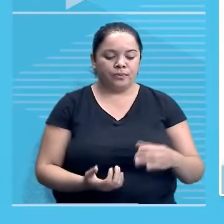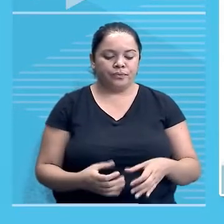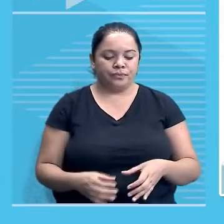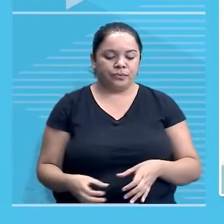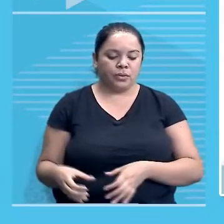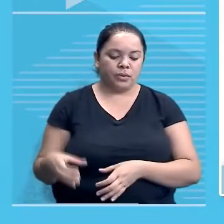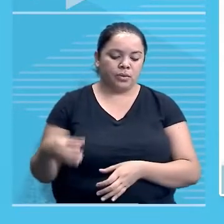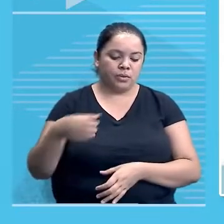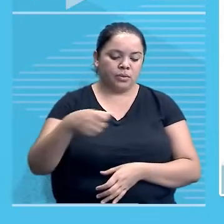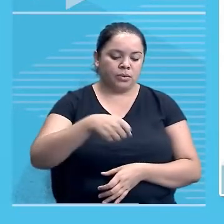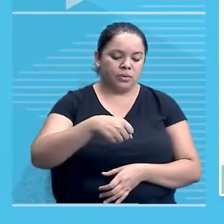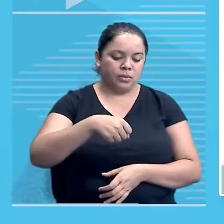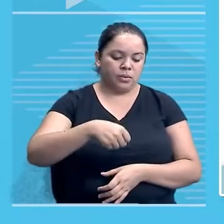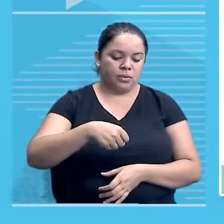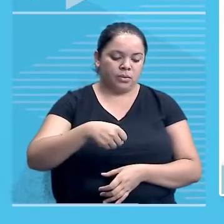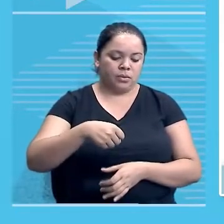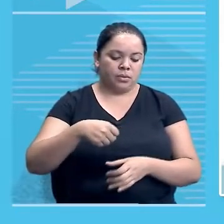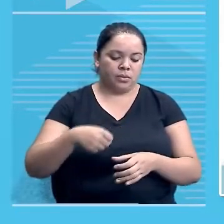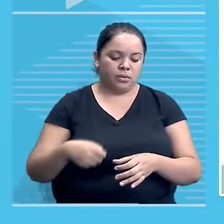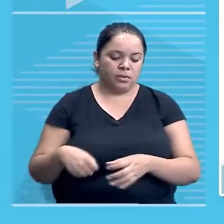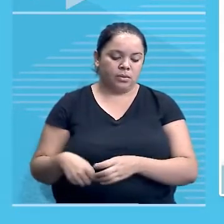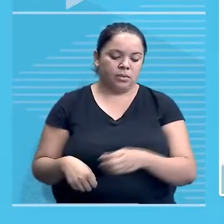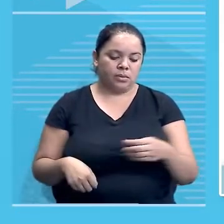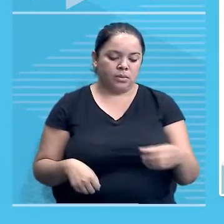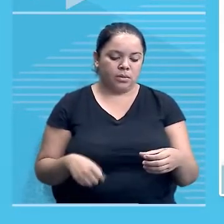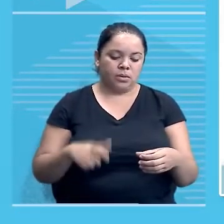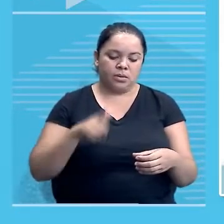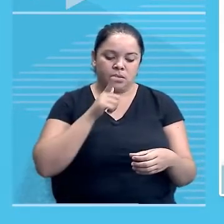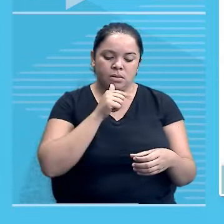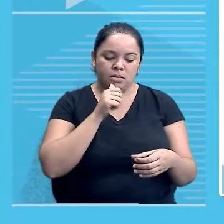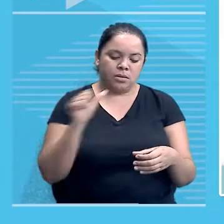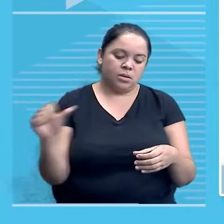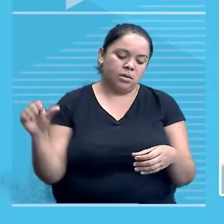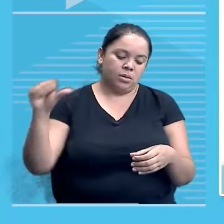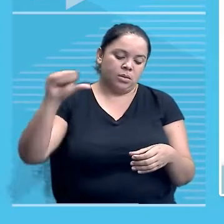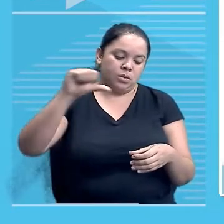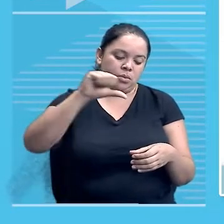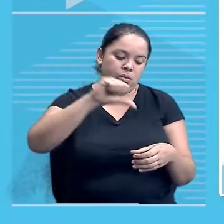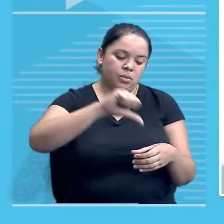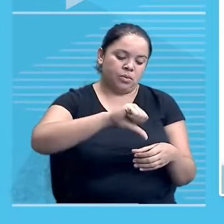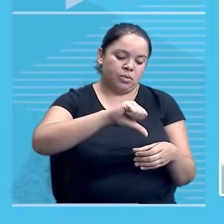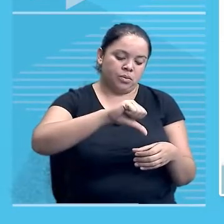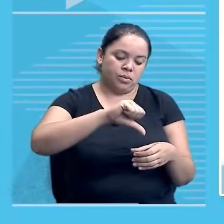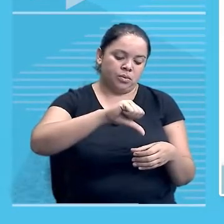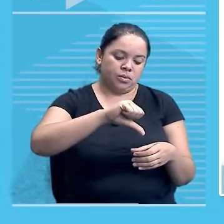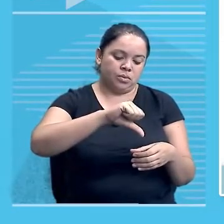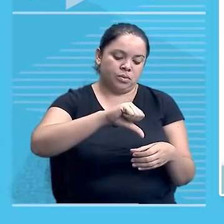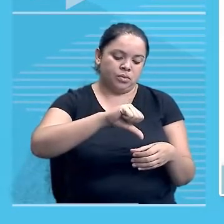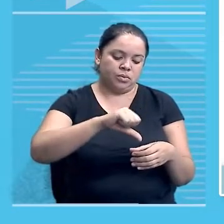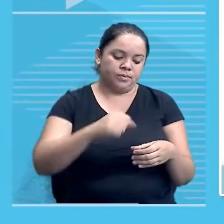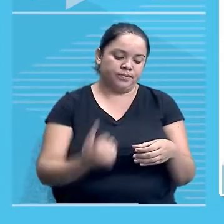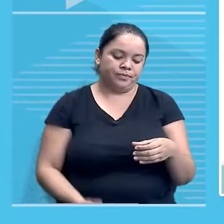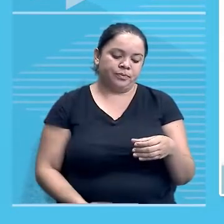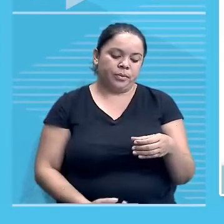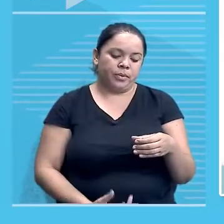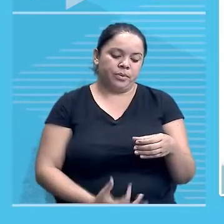eu coloquei ela numa panela, liguei o fogo do fogão, e aí eu quero esquentar essa água.